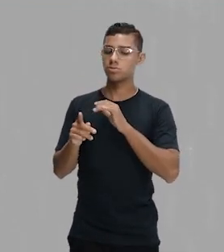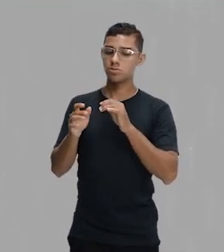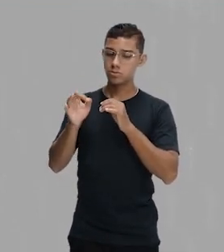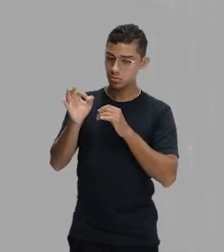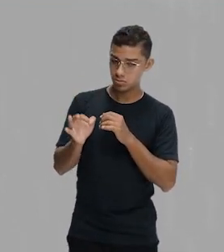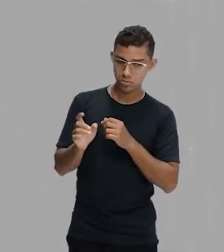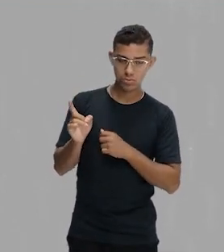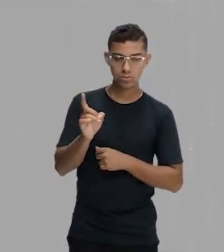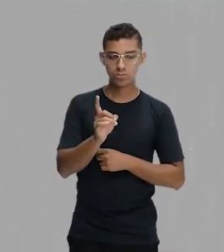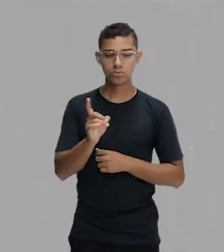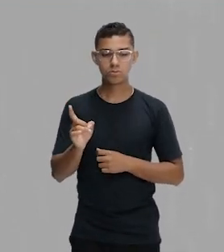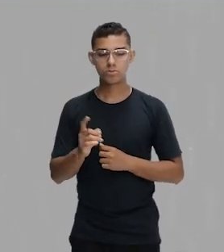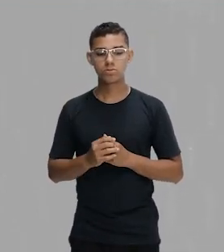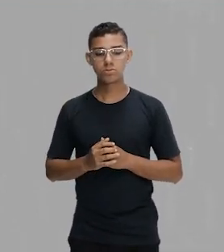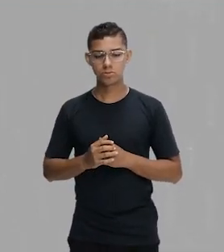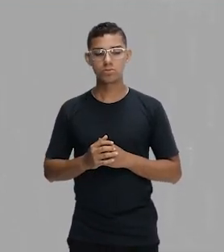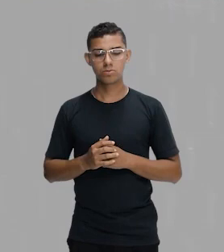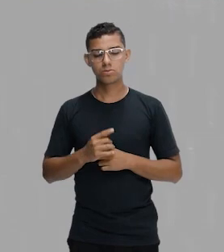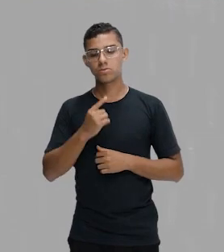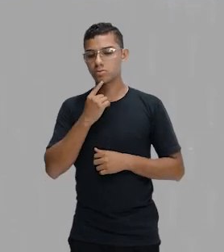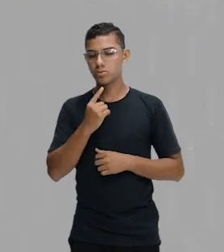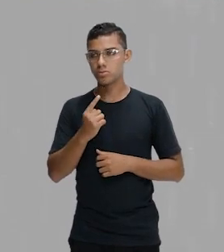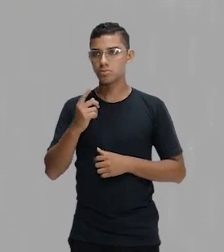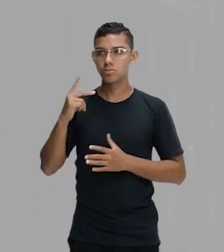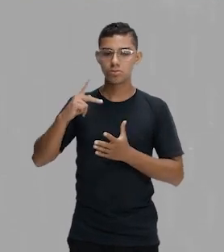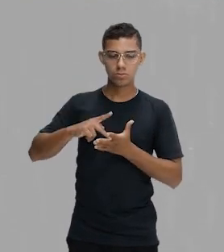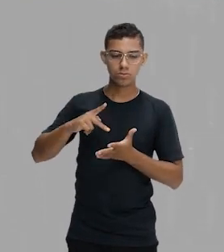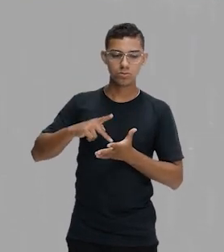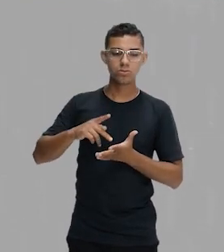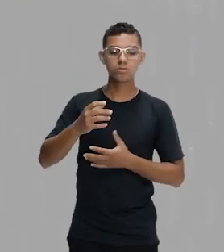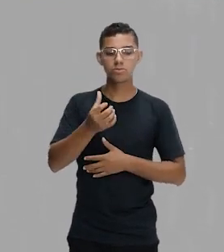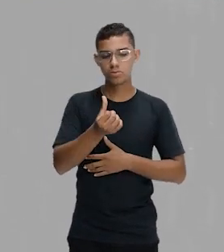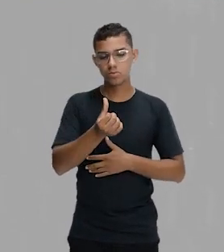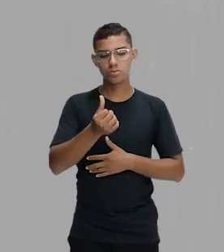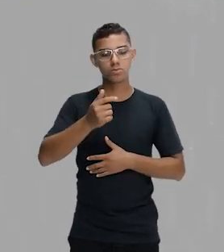exato, logicamente, né? Mas muito próximo do valor moderno, que é